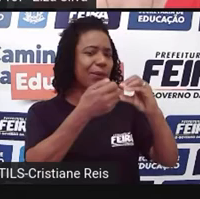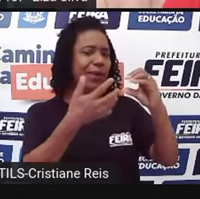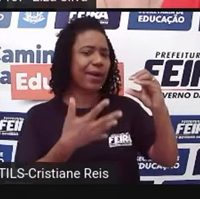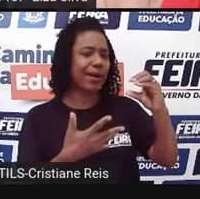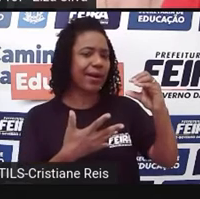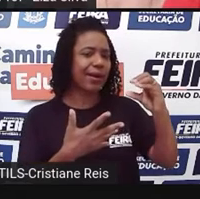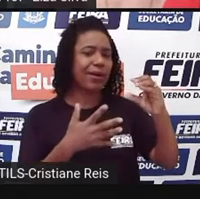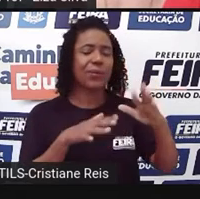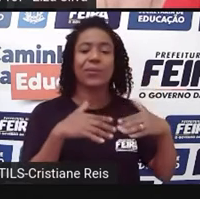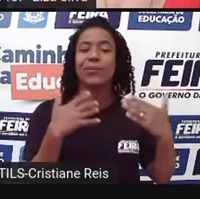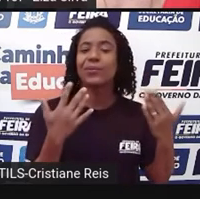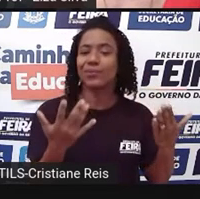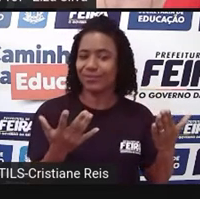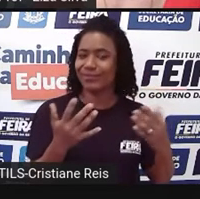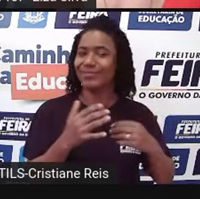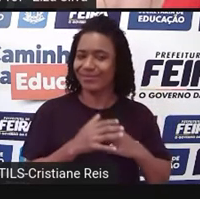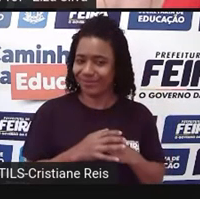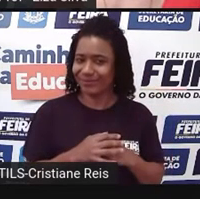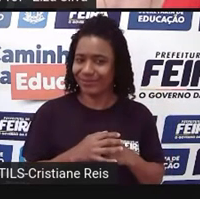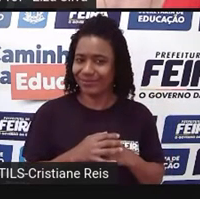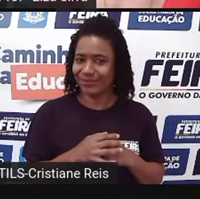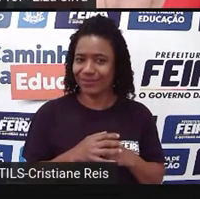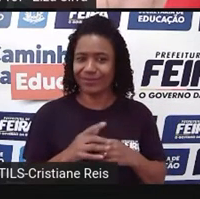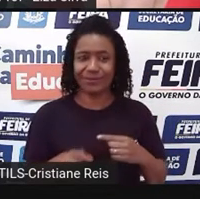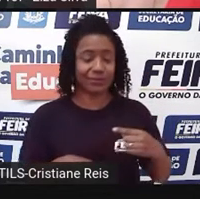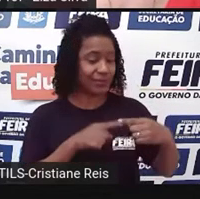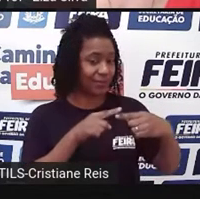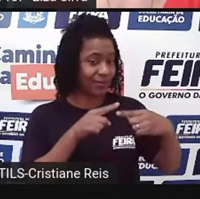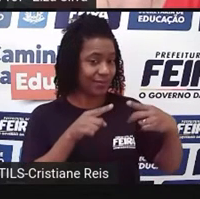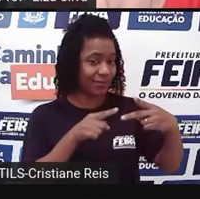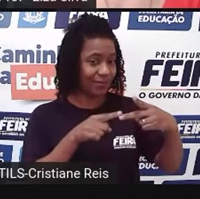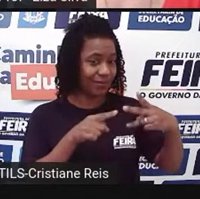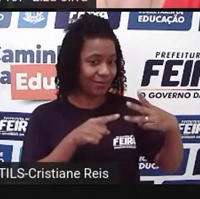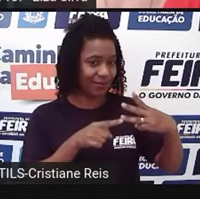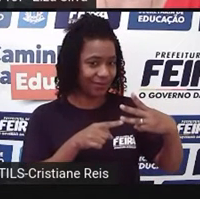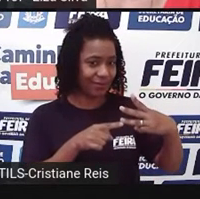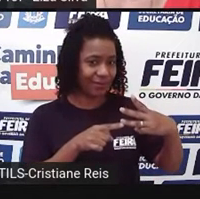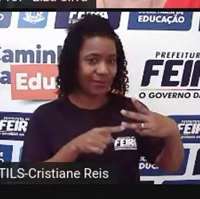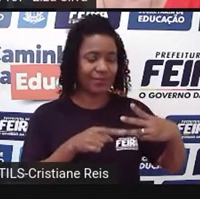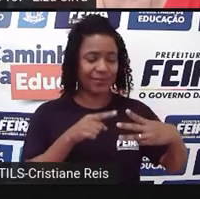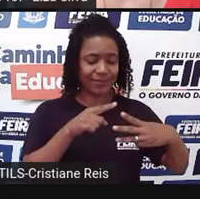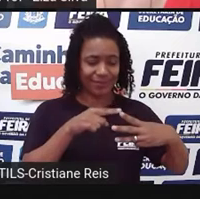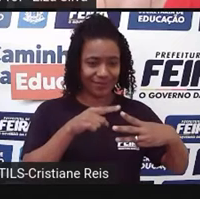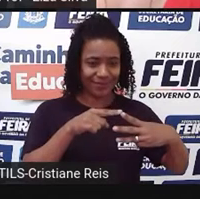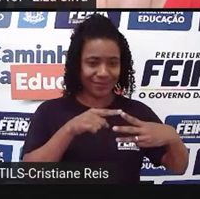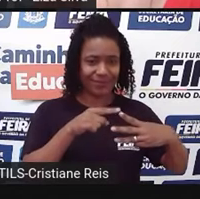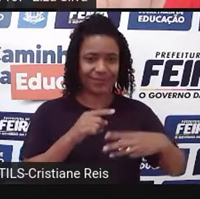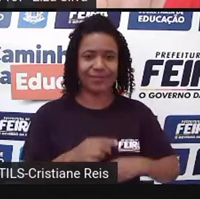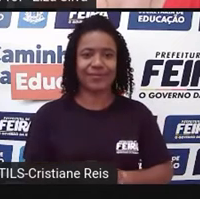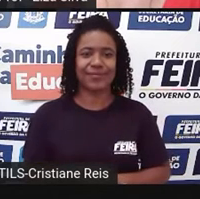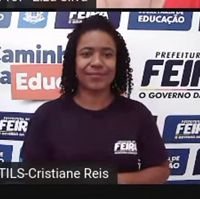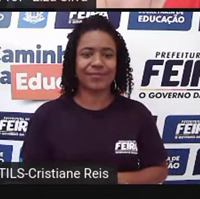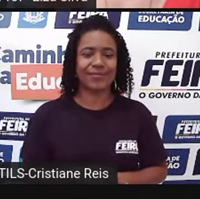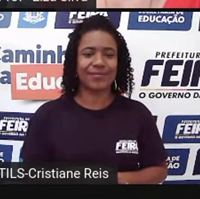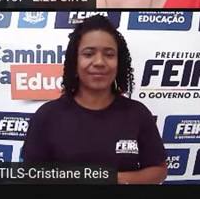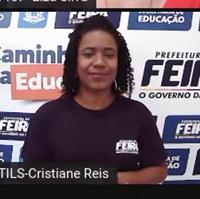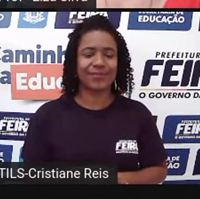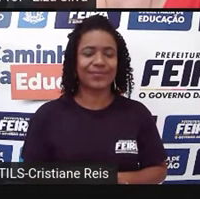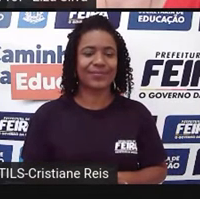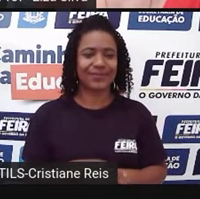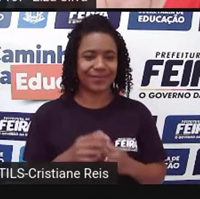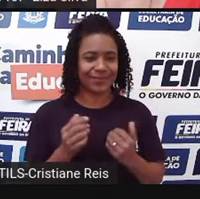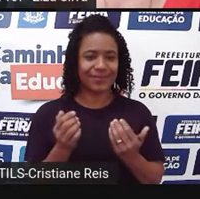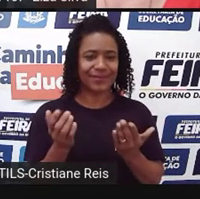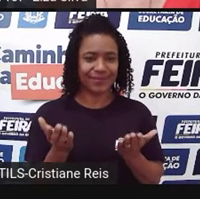né características Number One on de l'information esse presente